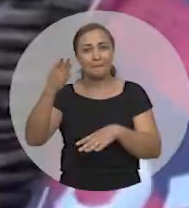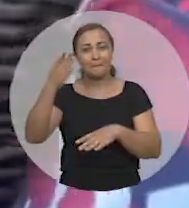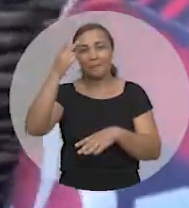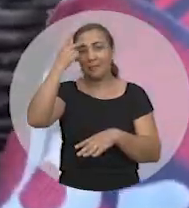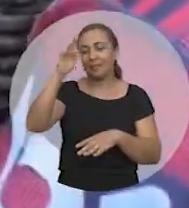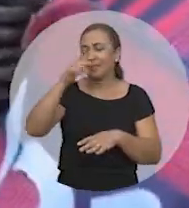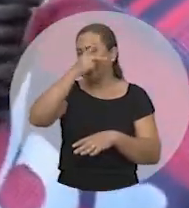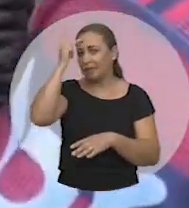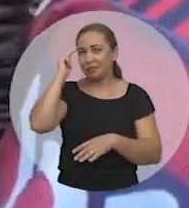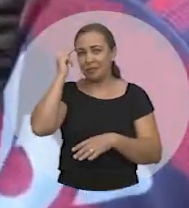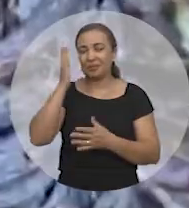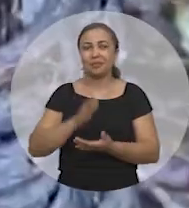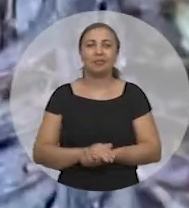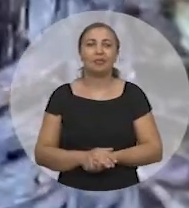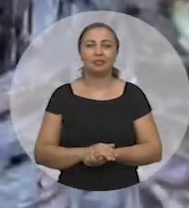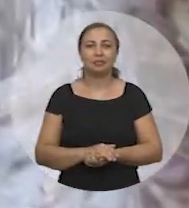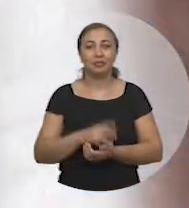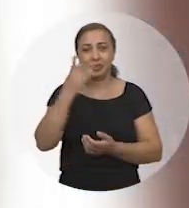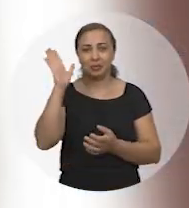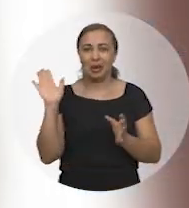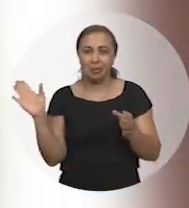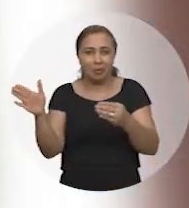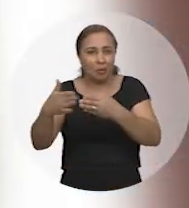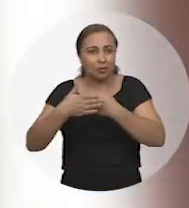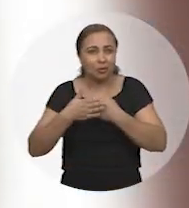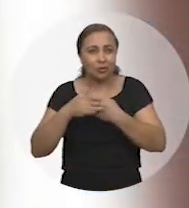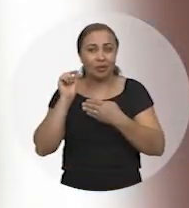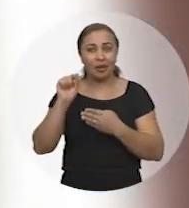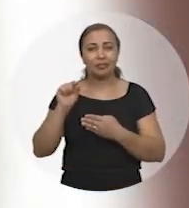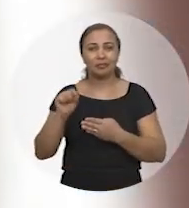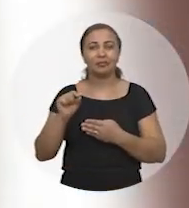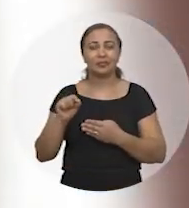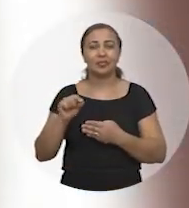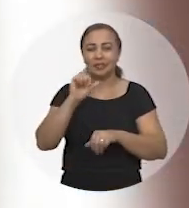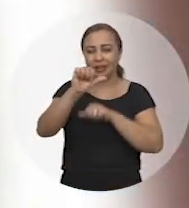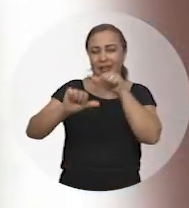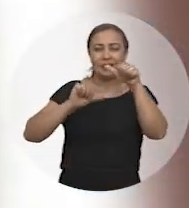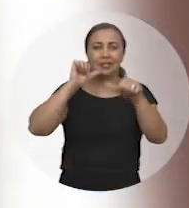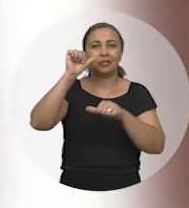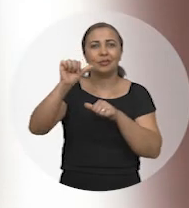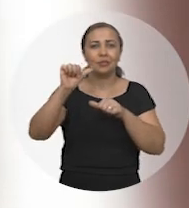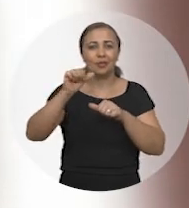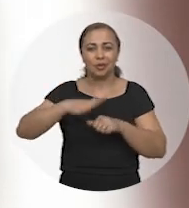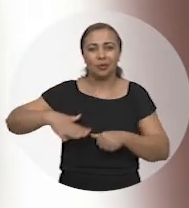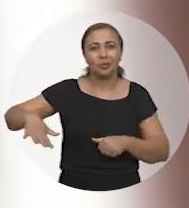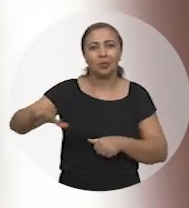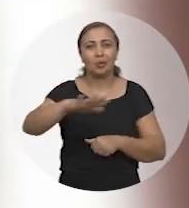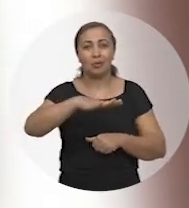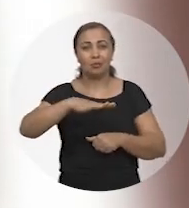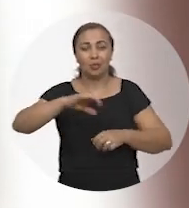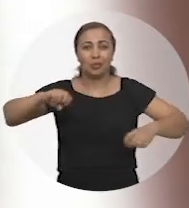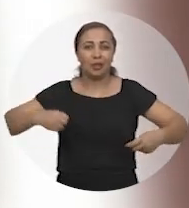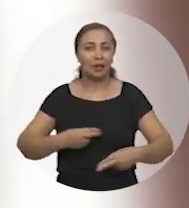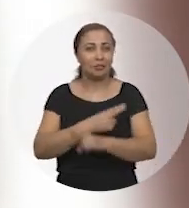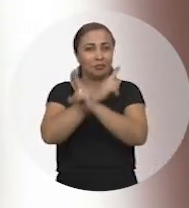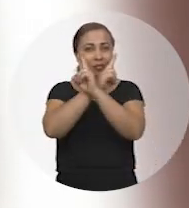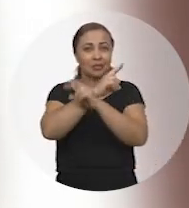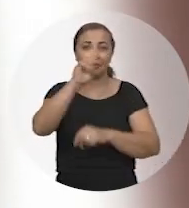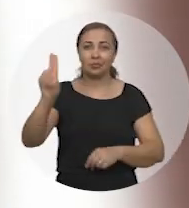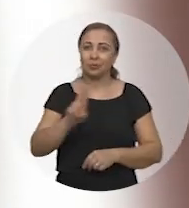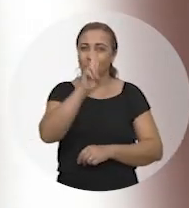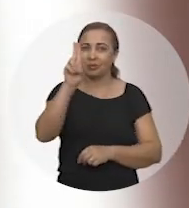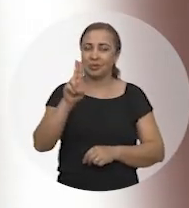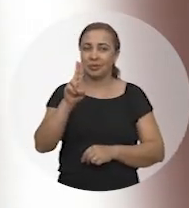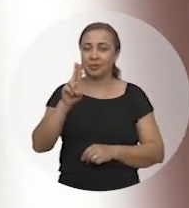renda extra né a esse pessoal a importância de protegermos aquilo que que é desenvolvido no antes da